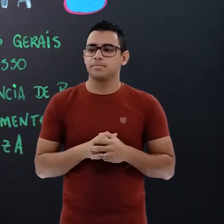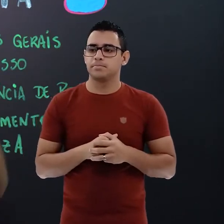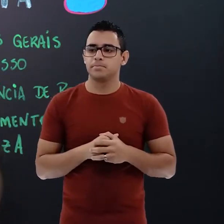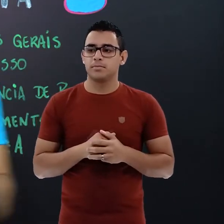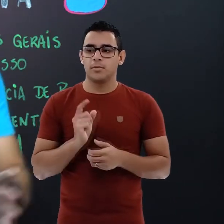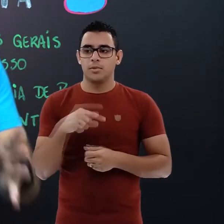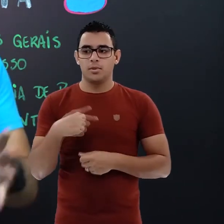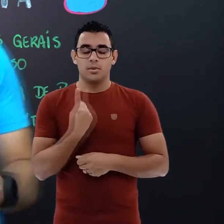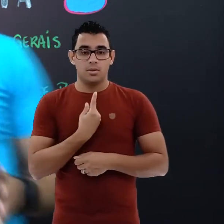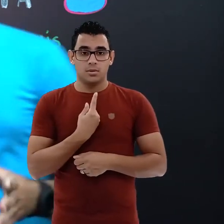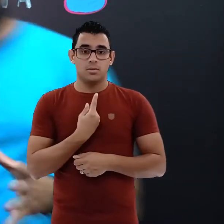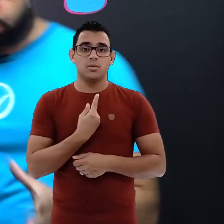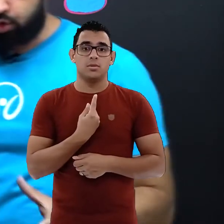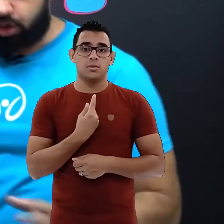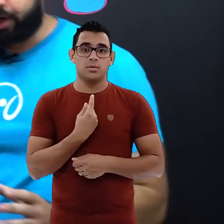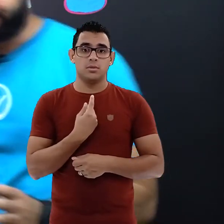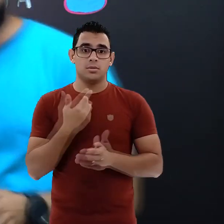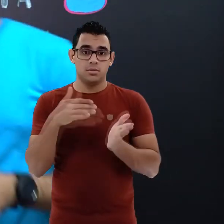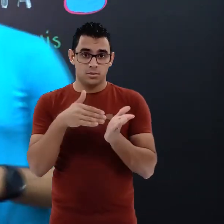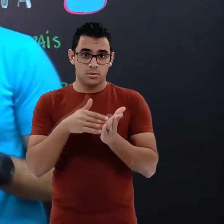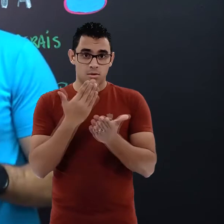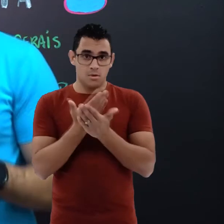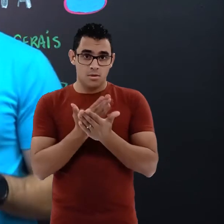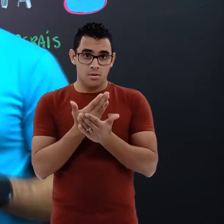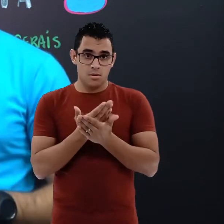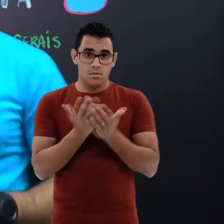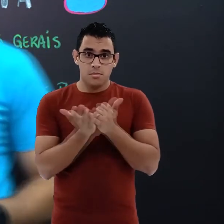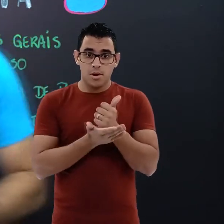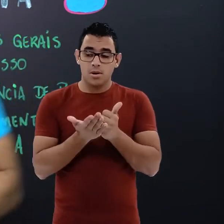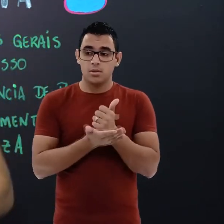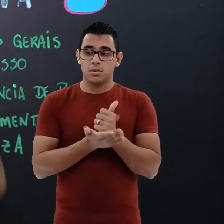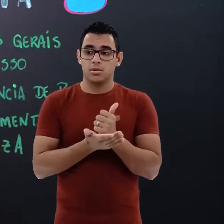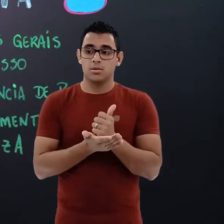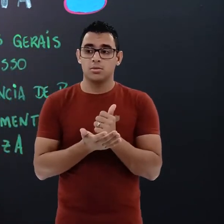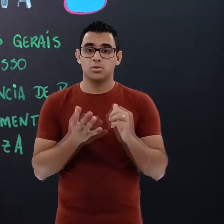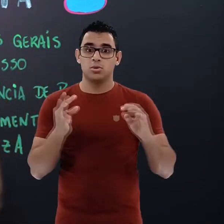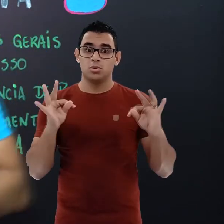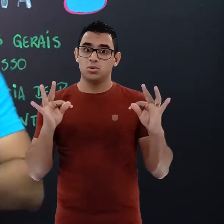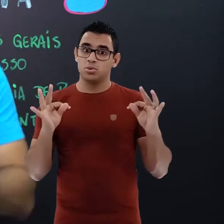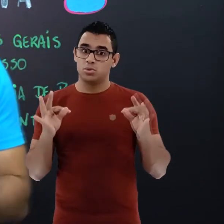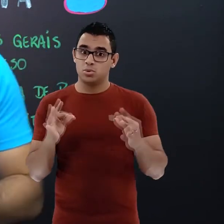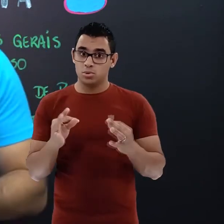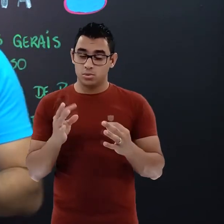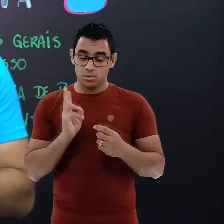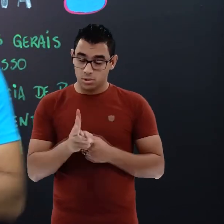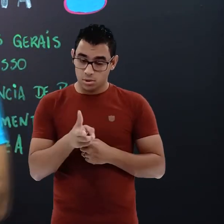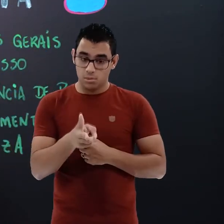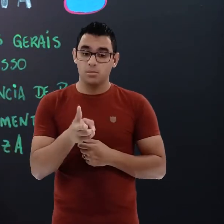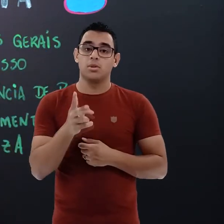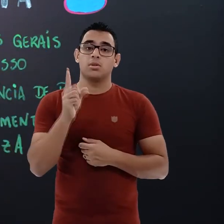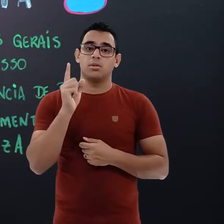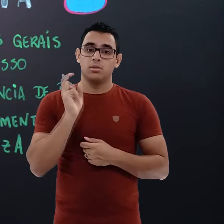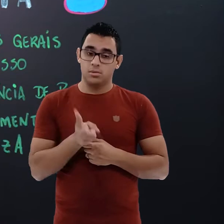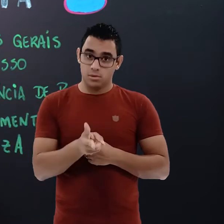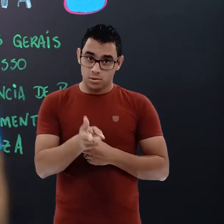E para a gente finalizar essa aula introdutória, eu preciso te dizer o seguinte: toda vez que você for